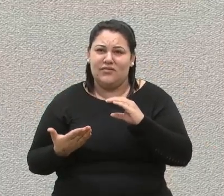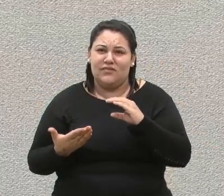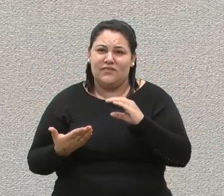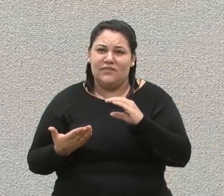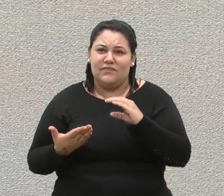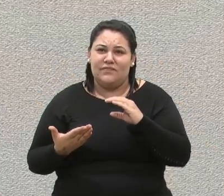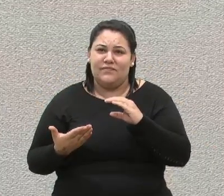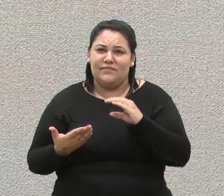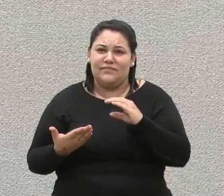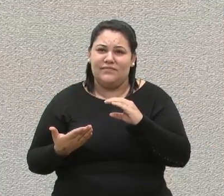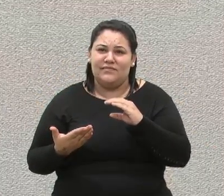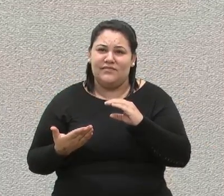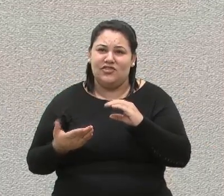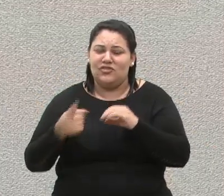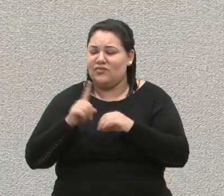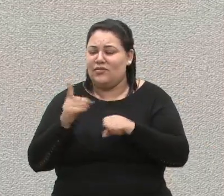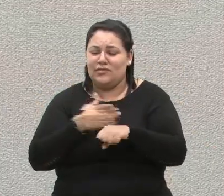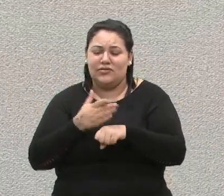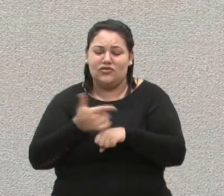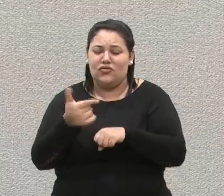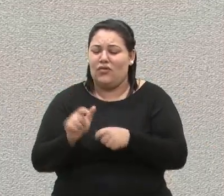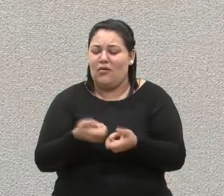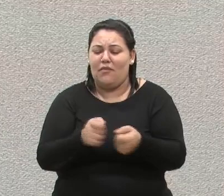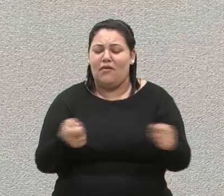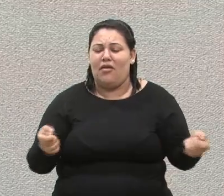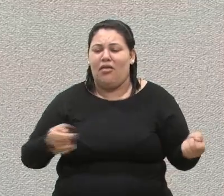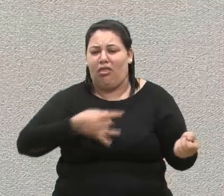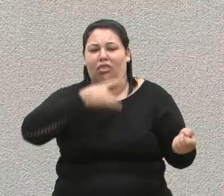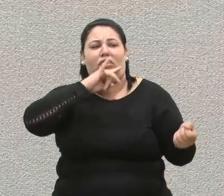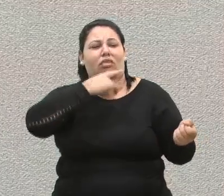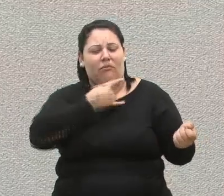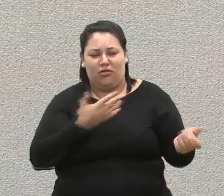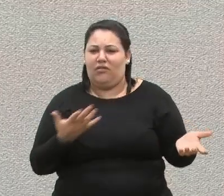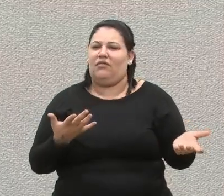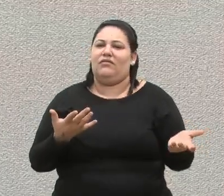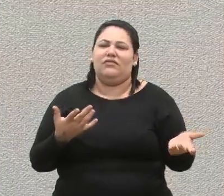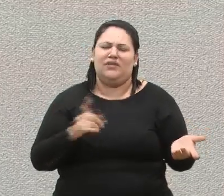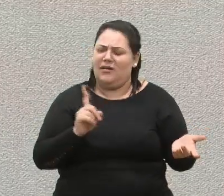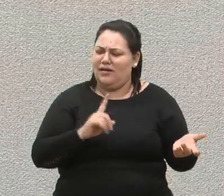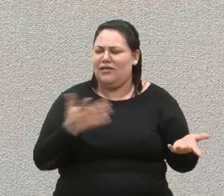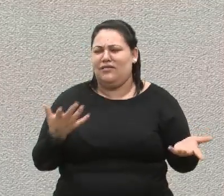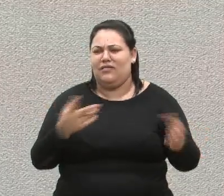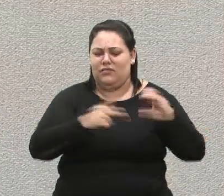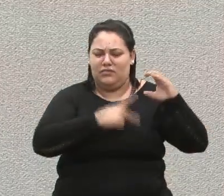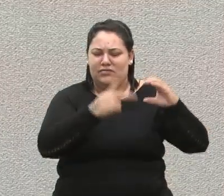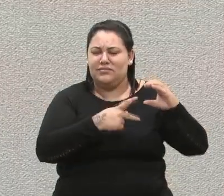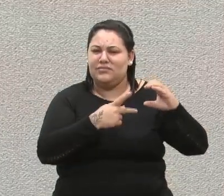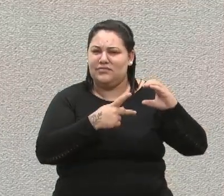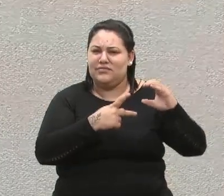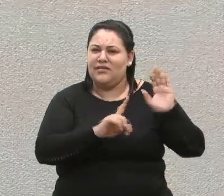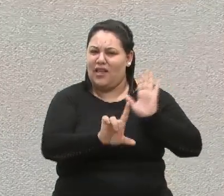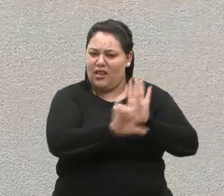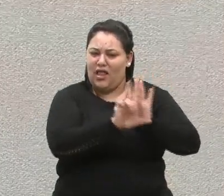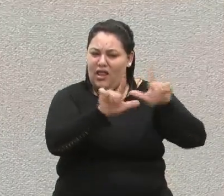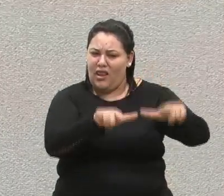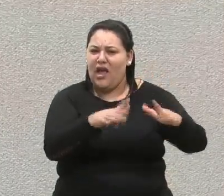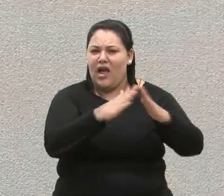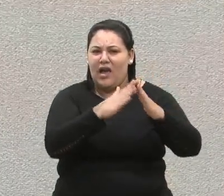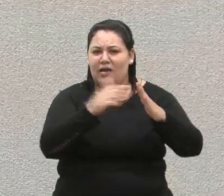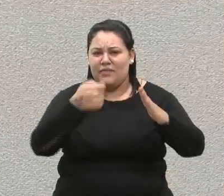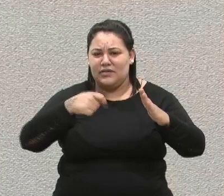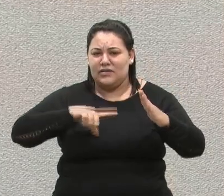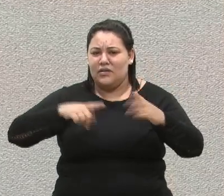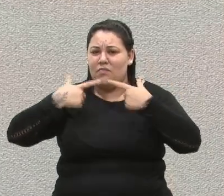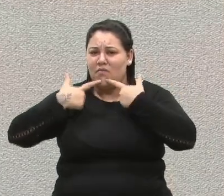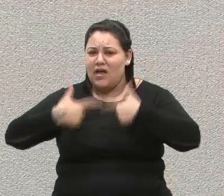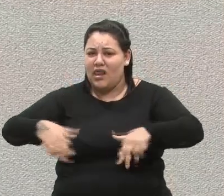num outro ambiente, né? Não é um churrasco, não é um boteco, aqui é uma Câmara de Vereadores, Poder Legislativo. Nós temos que ter uma linguagem